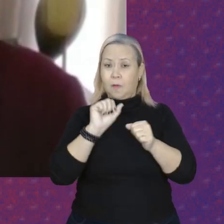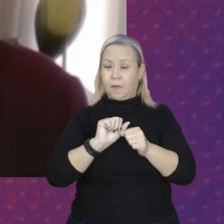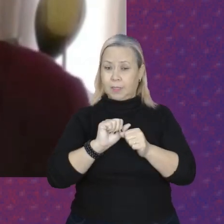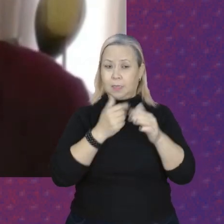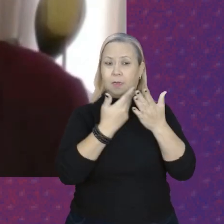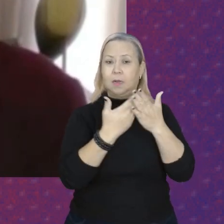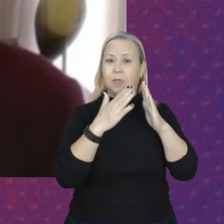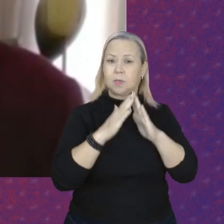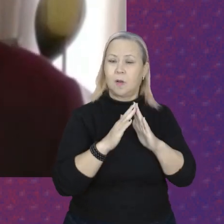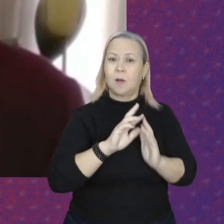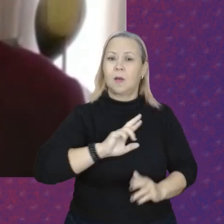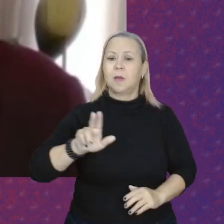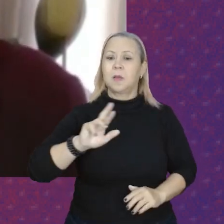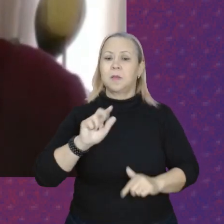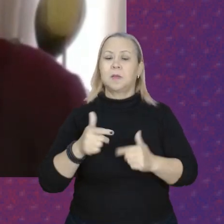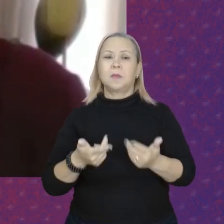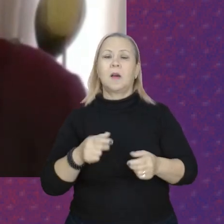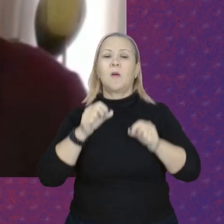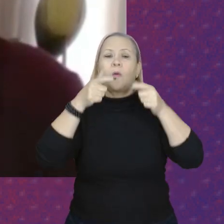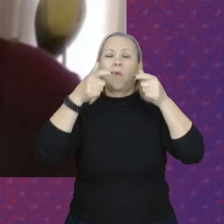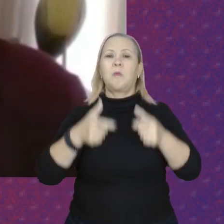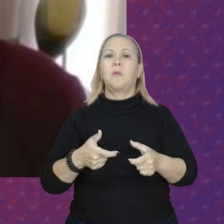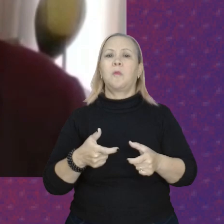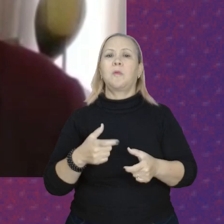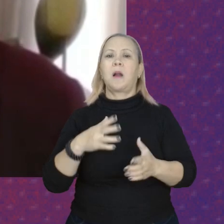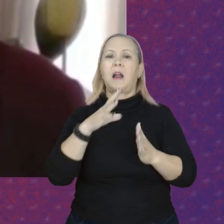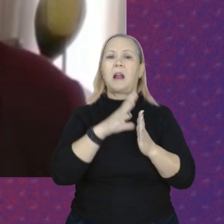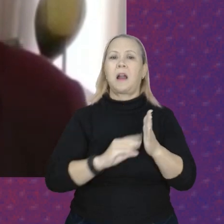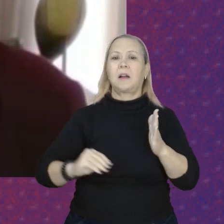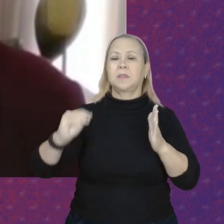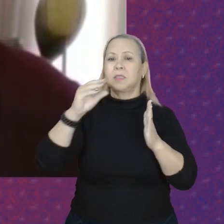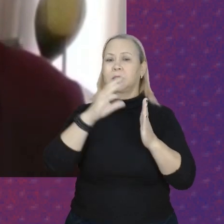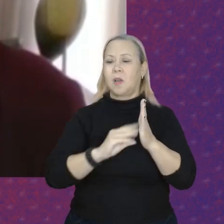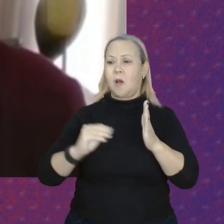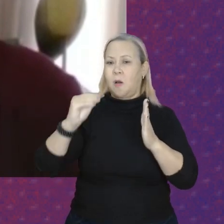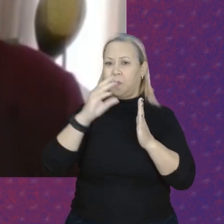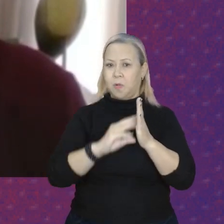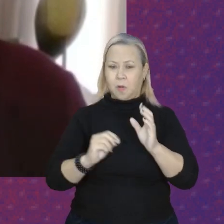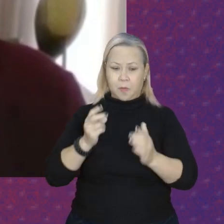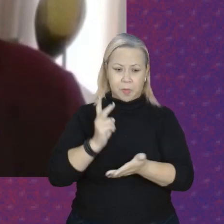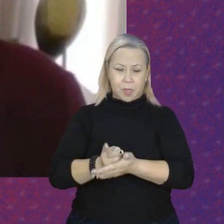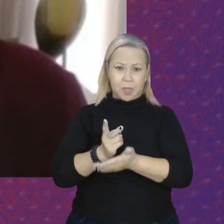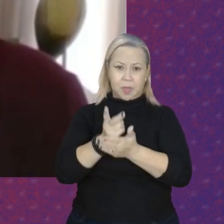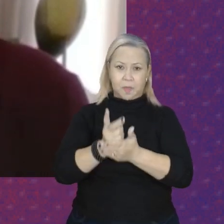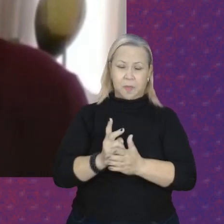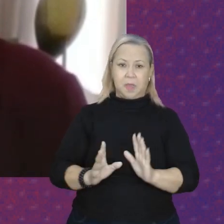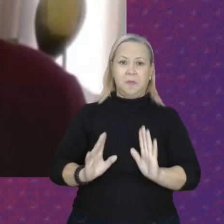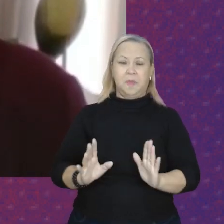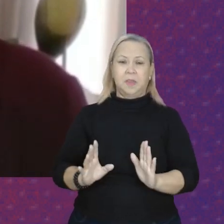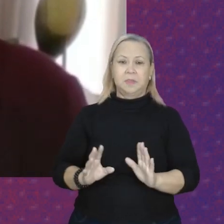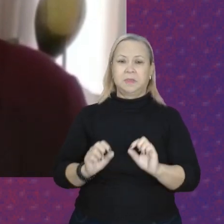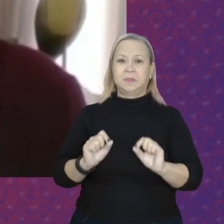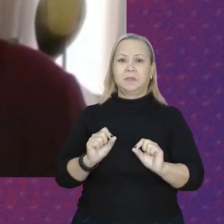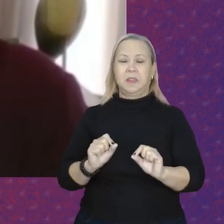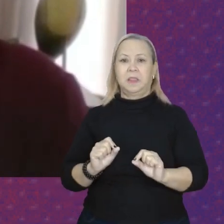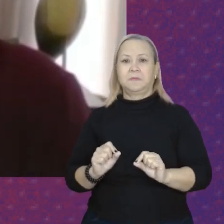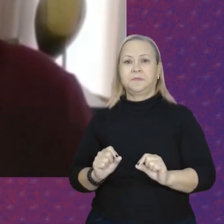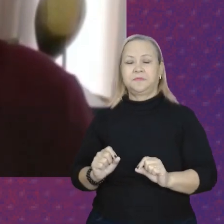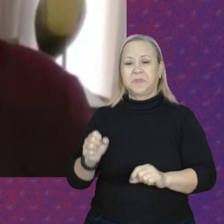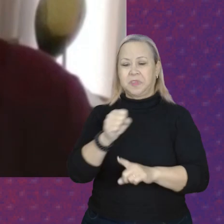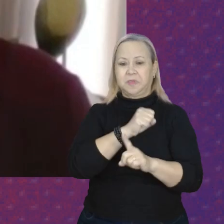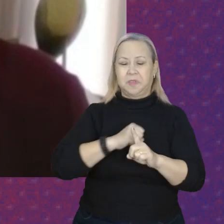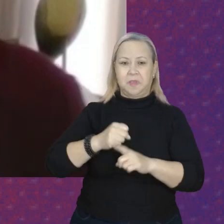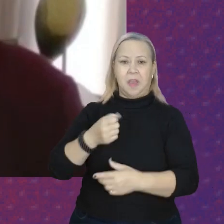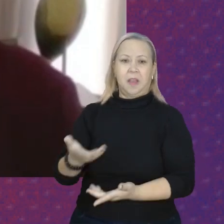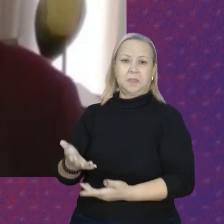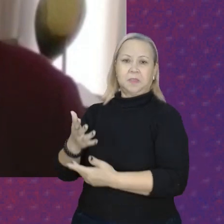escola não um aparelho reprodutor, não um aparelho que mantém esse status quo de uma sociedade